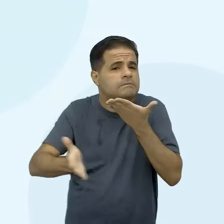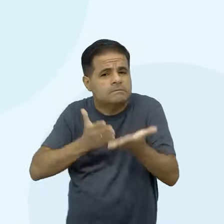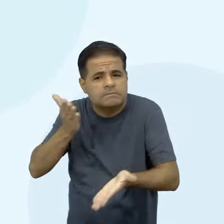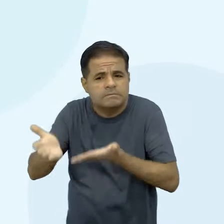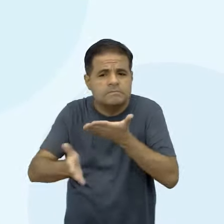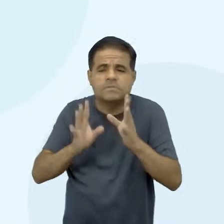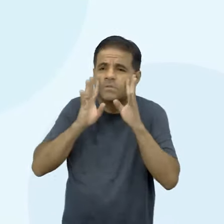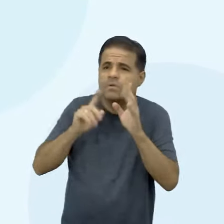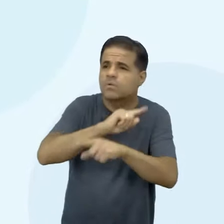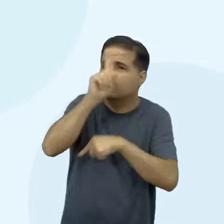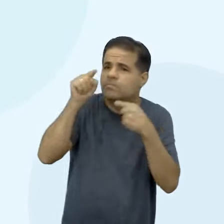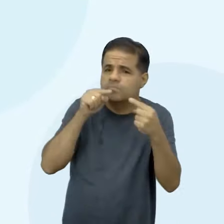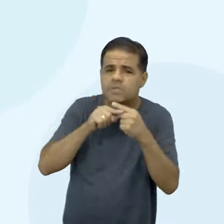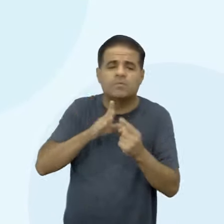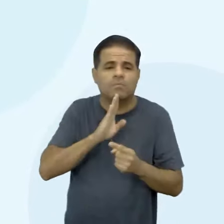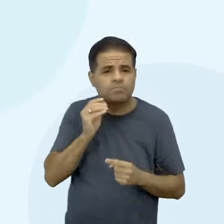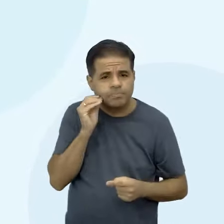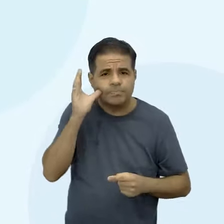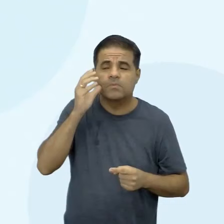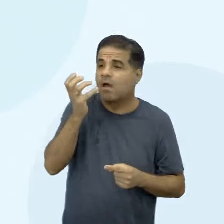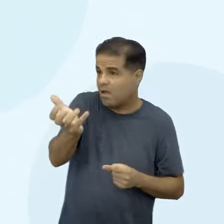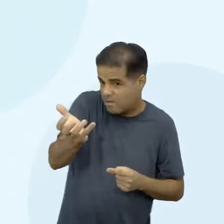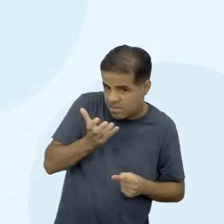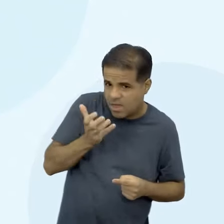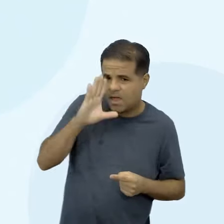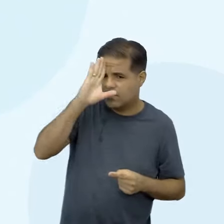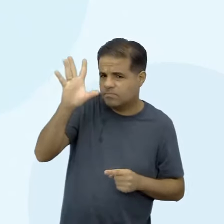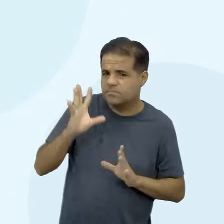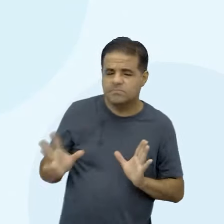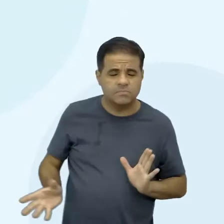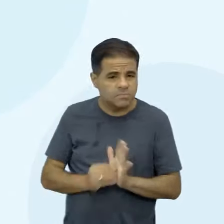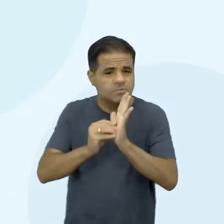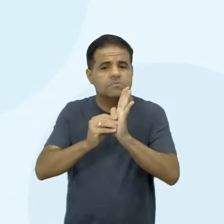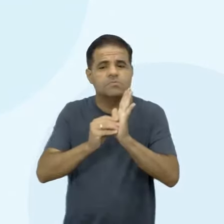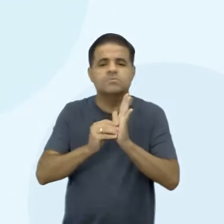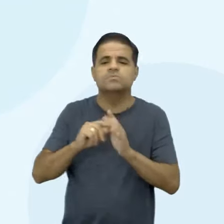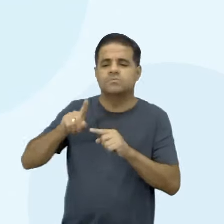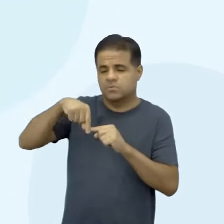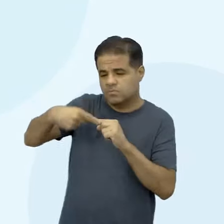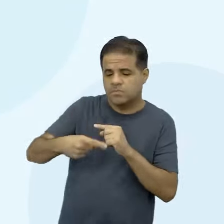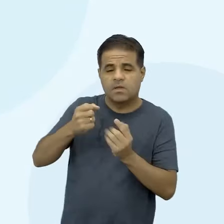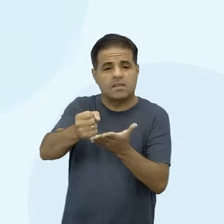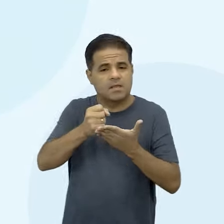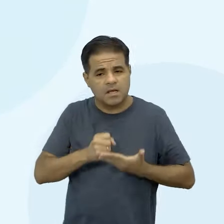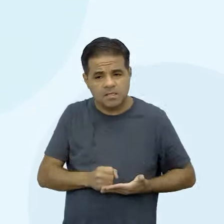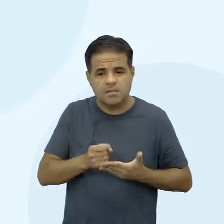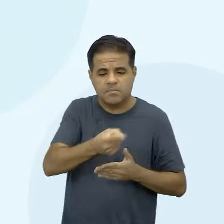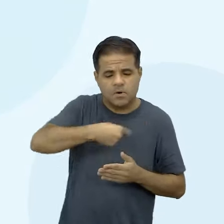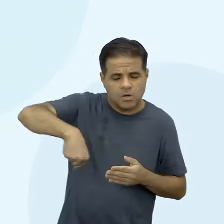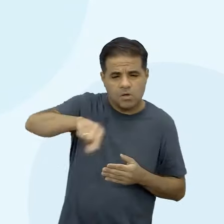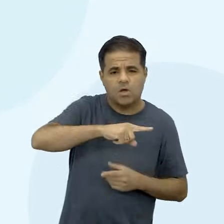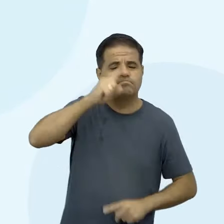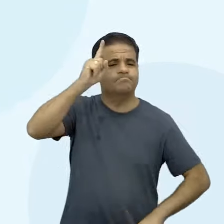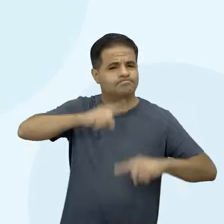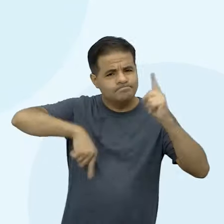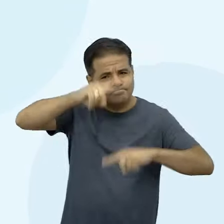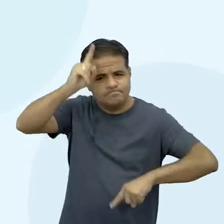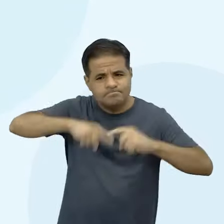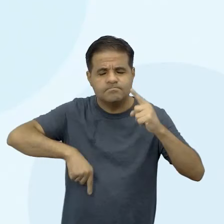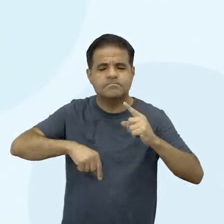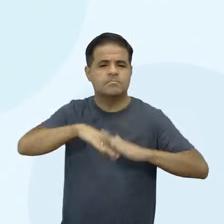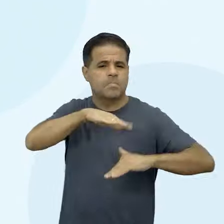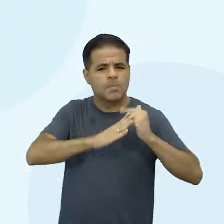tratada, o objeto de conhecimento que se pretende destacar. Depois vai trazer um pouquinho para a gente das competências